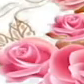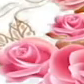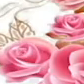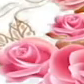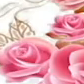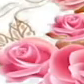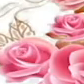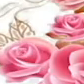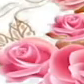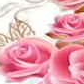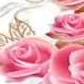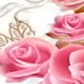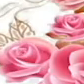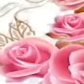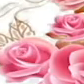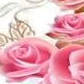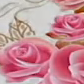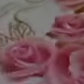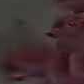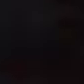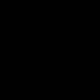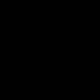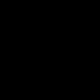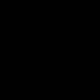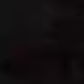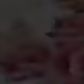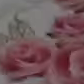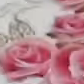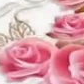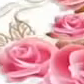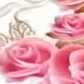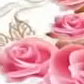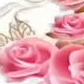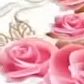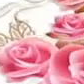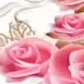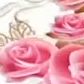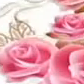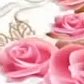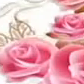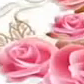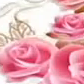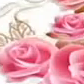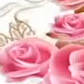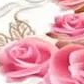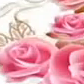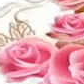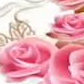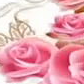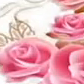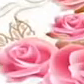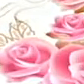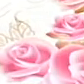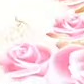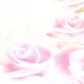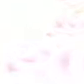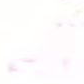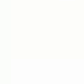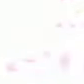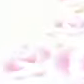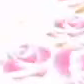à toa, conversa rara e boa, pedaço de sonho que faz meu querer acordar